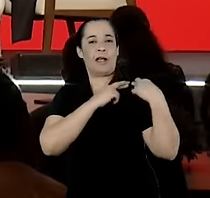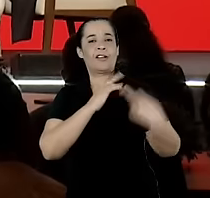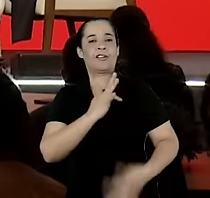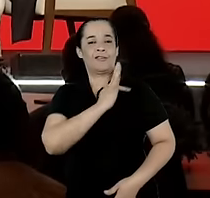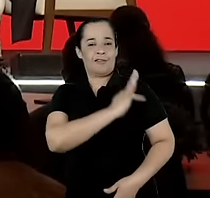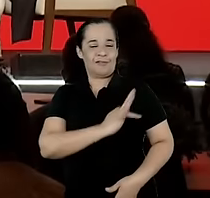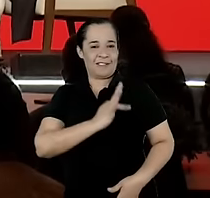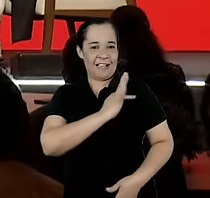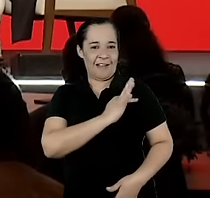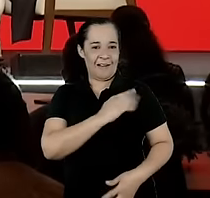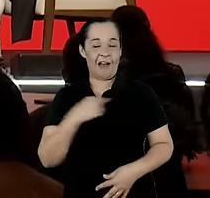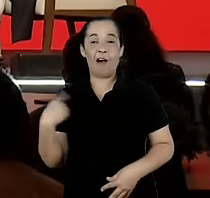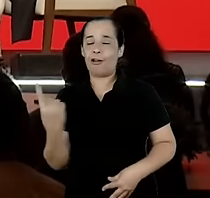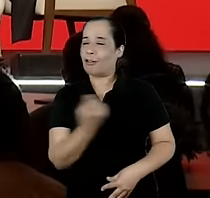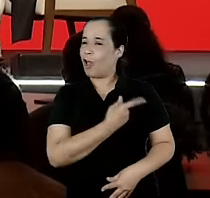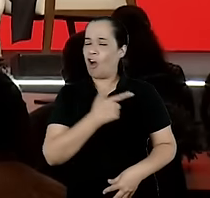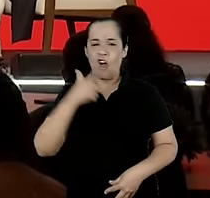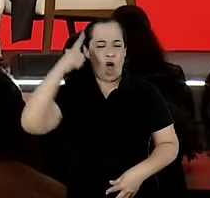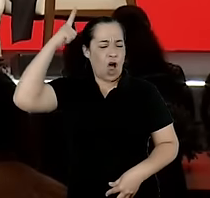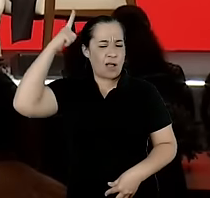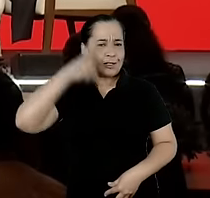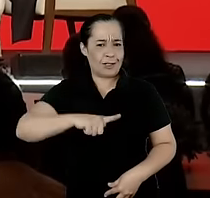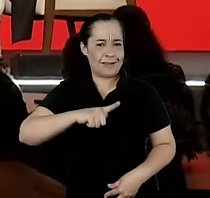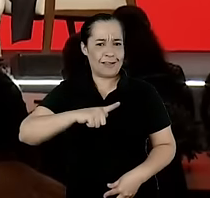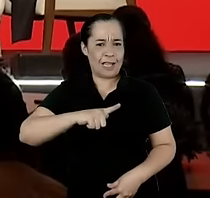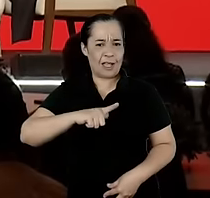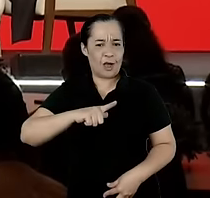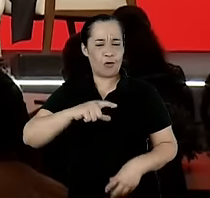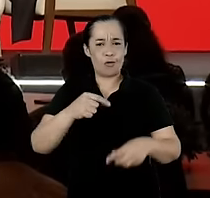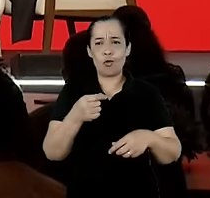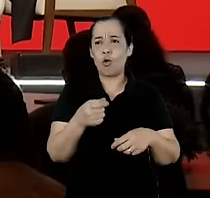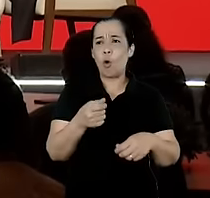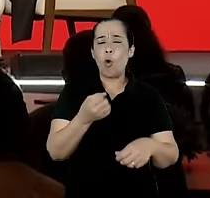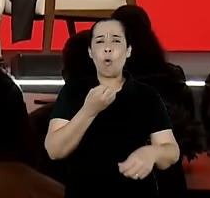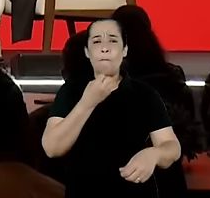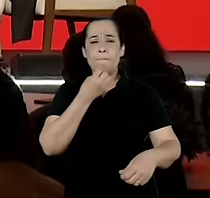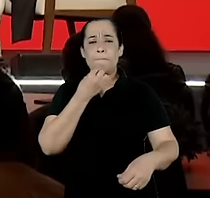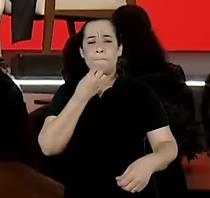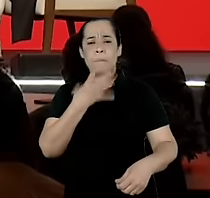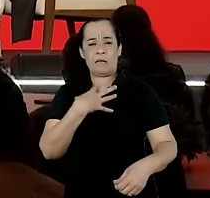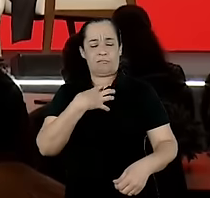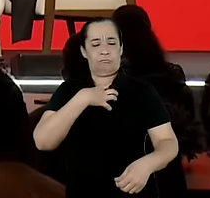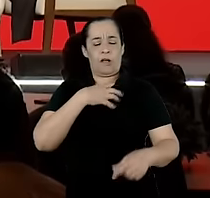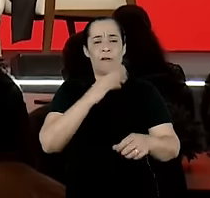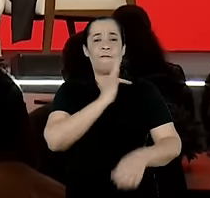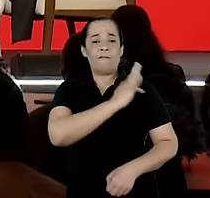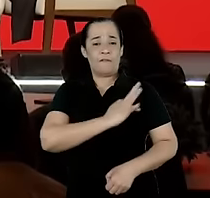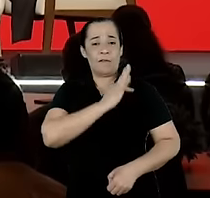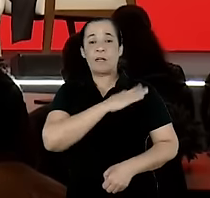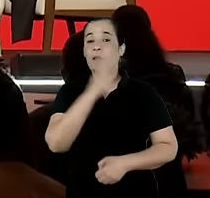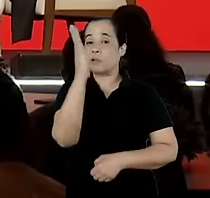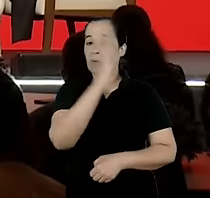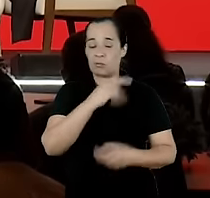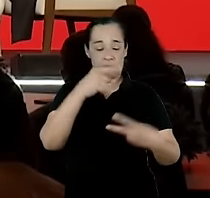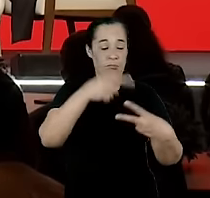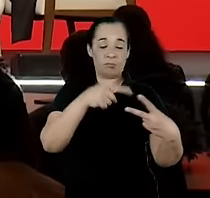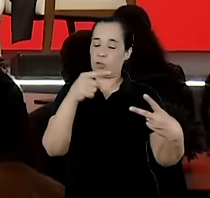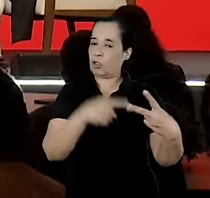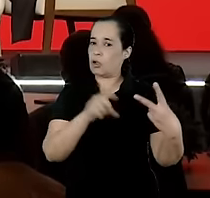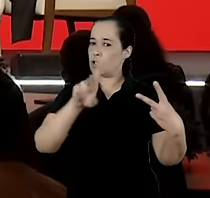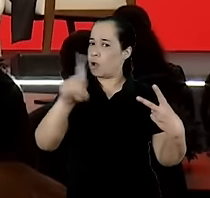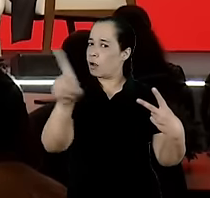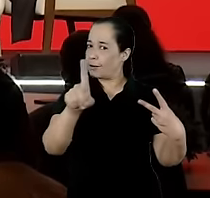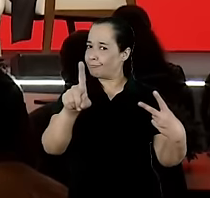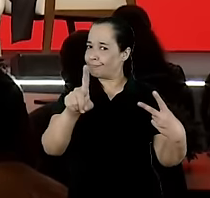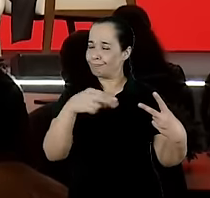jogo do crescimento econômico e do bem-estar social no Brasil só com esses dois temas a gente precisa avançar uma